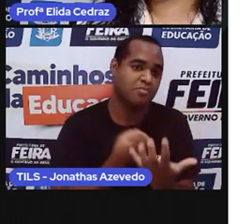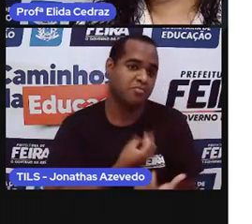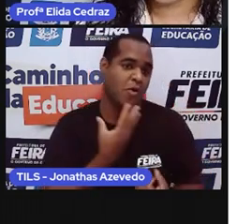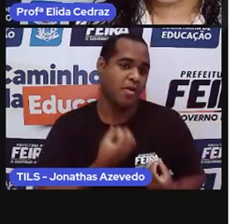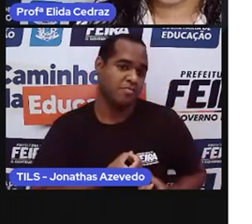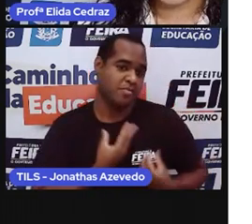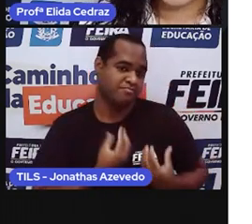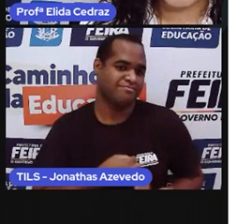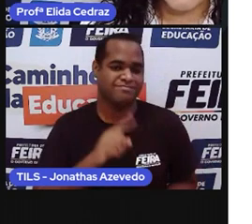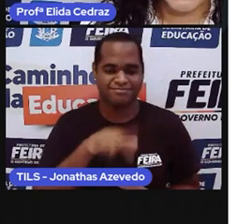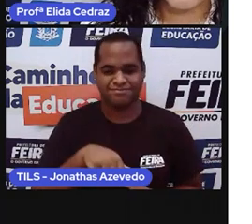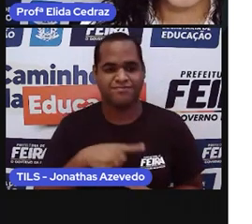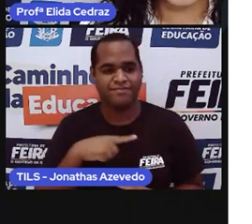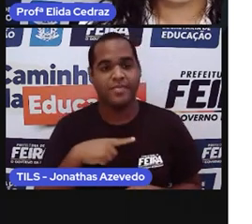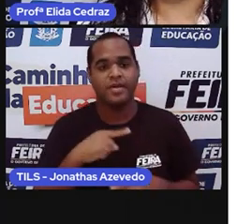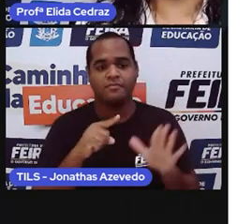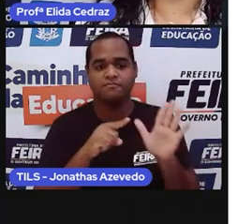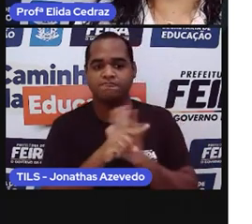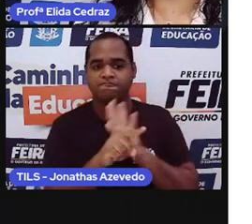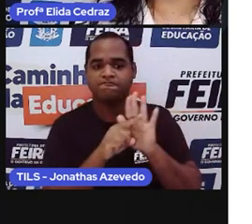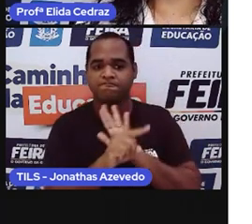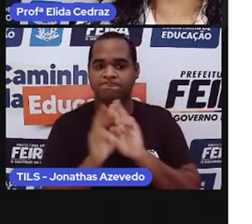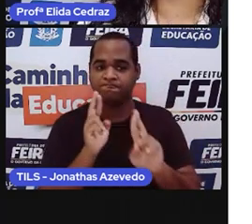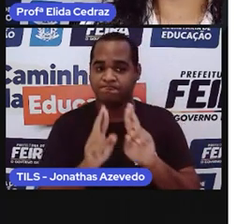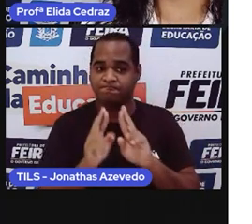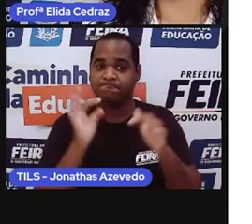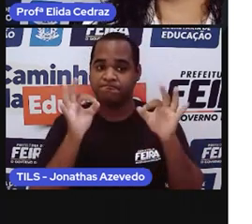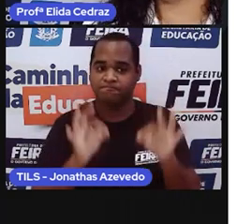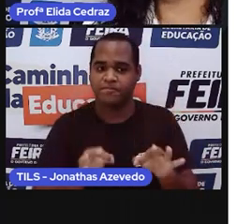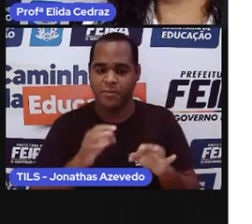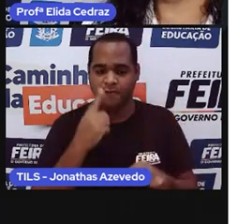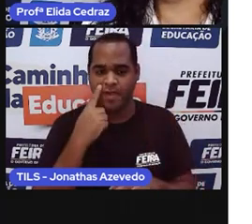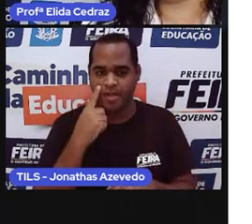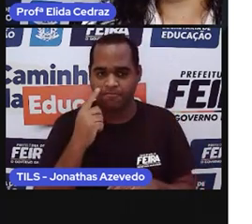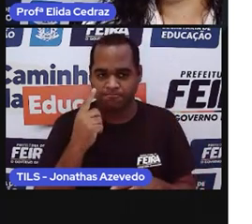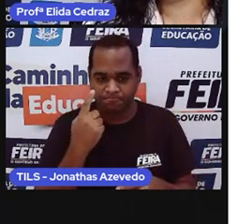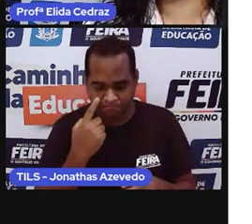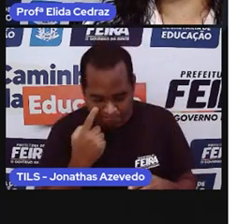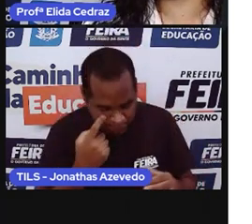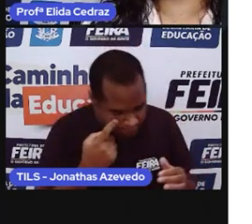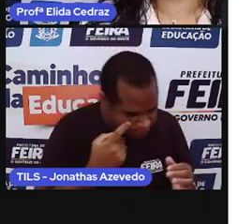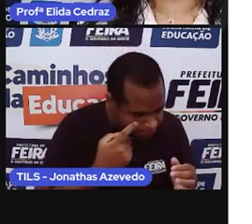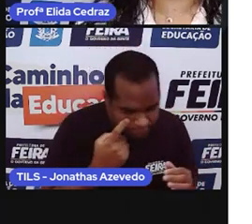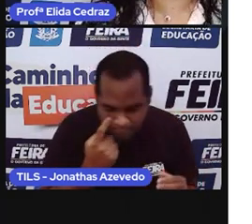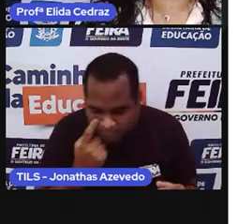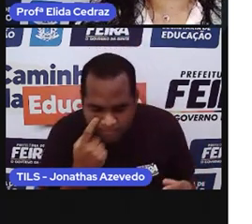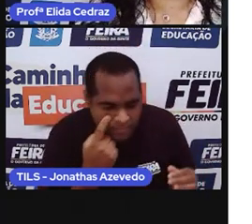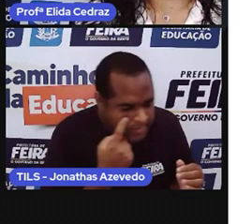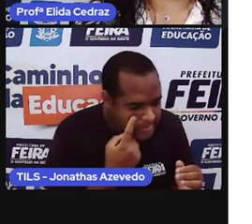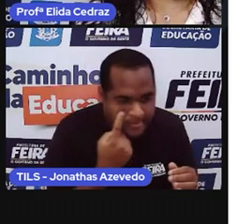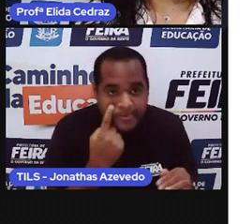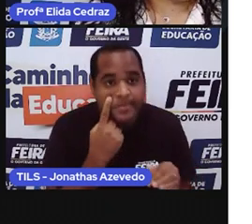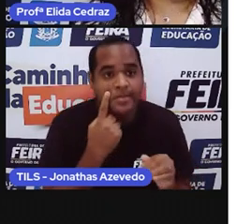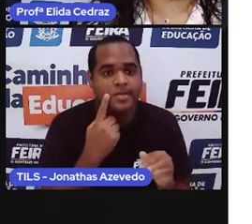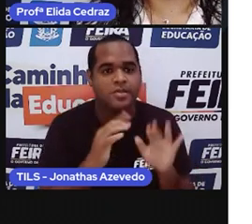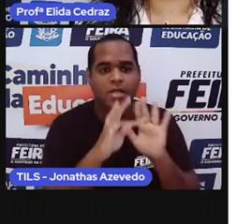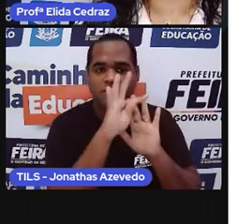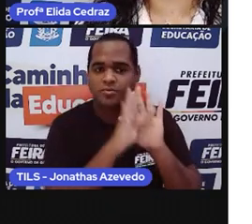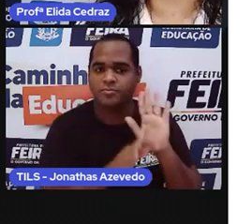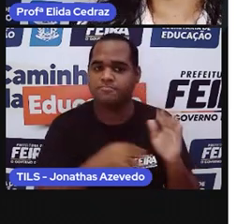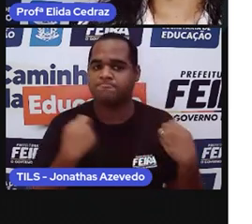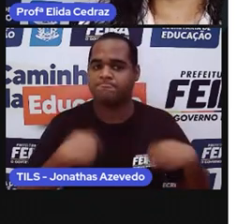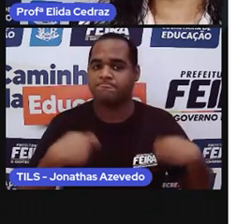Para responder essas perguntas, você tem que ser um detetive investigador do